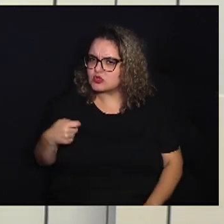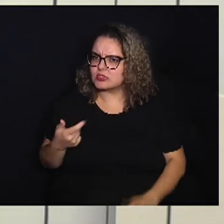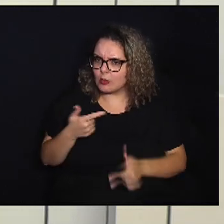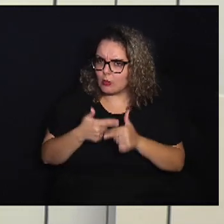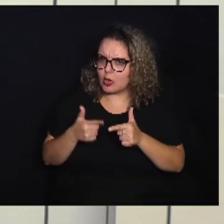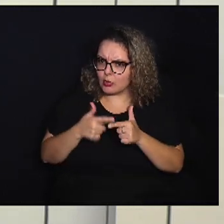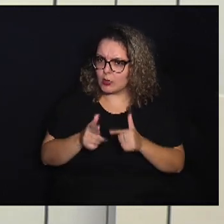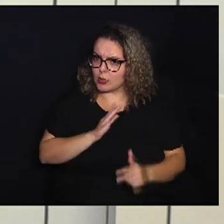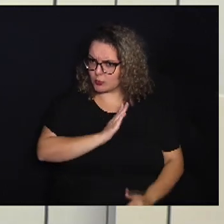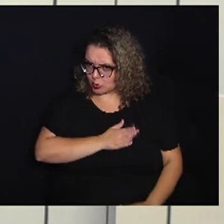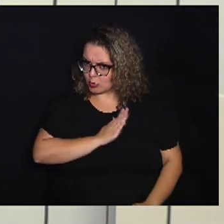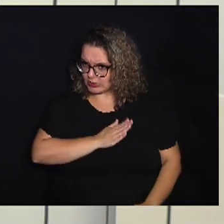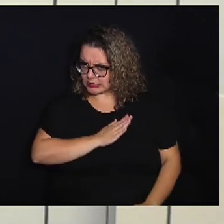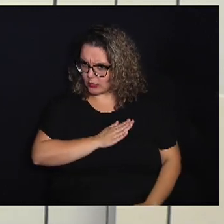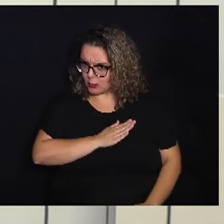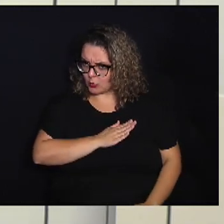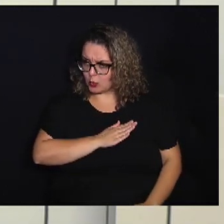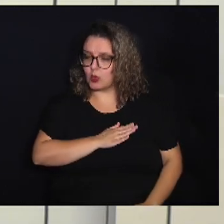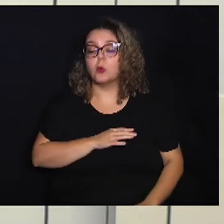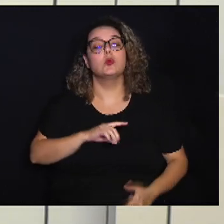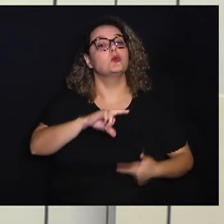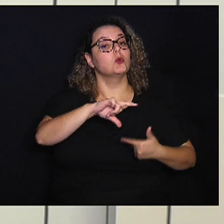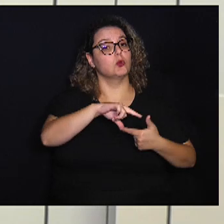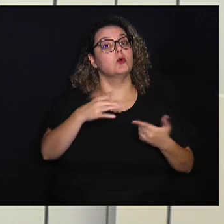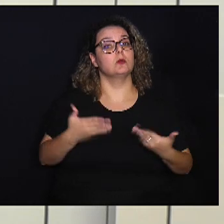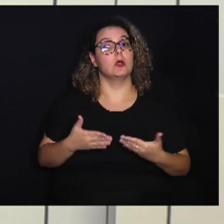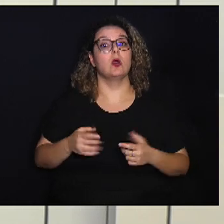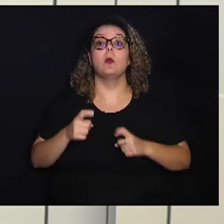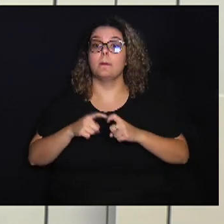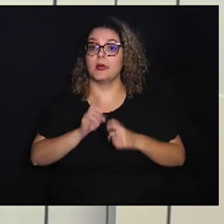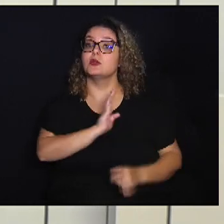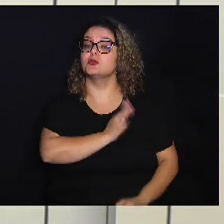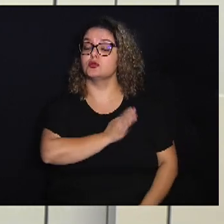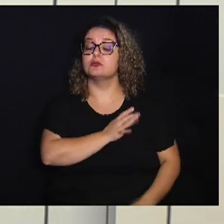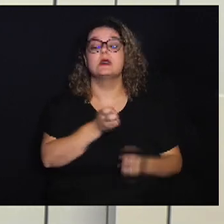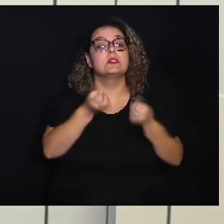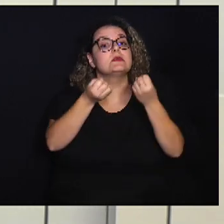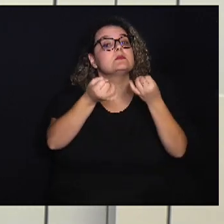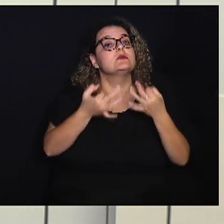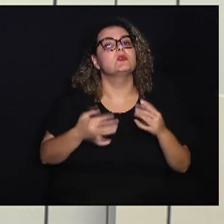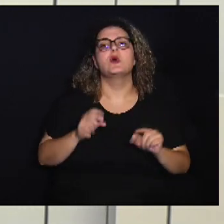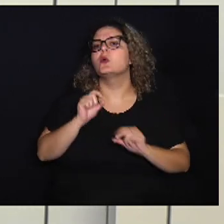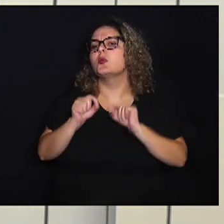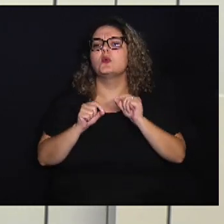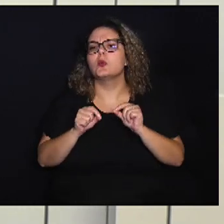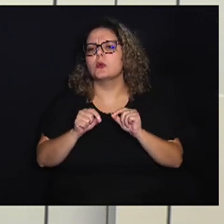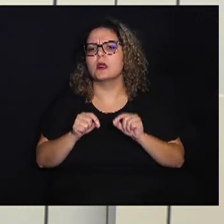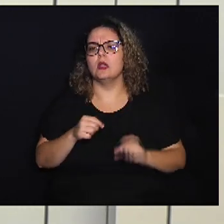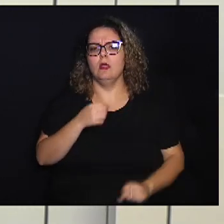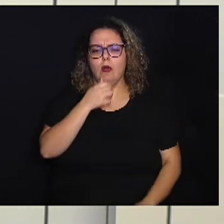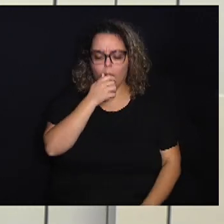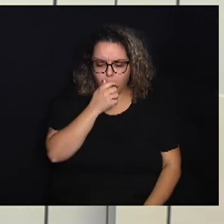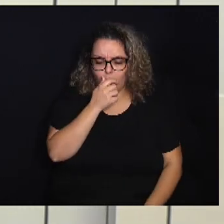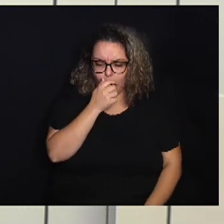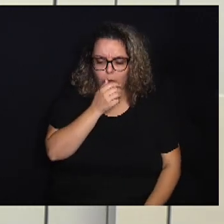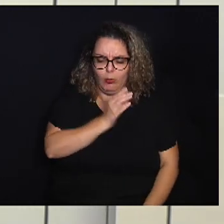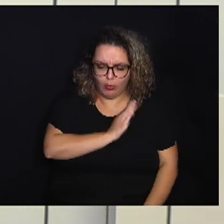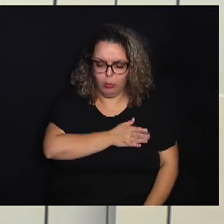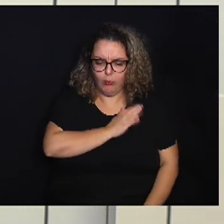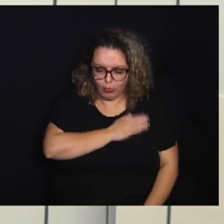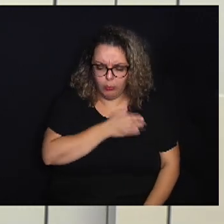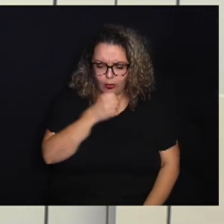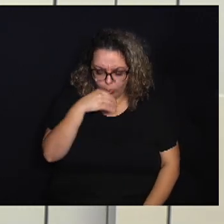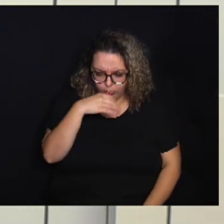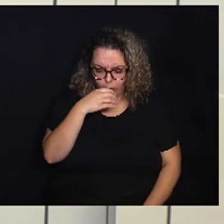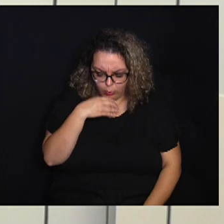no coração? No quadro de hoje, um cardiologista vai explicar o que é a chamada tosse cardíaca e como